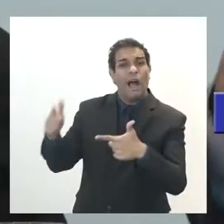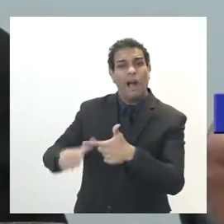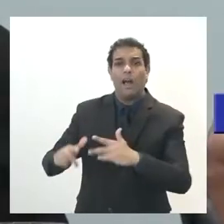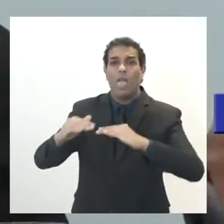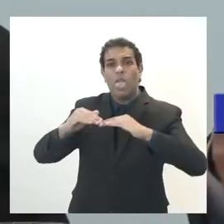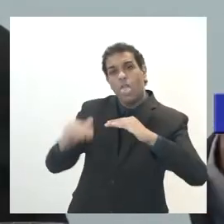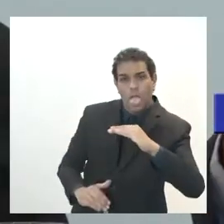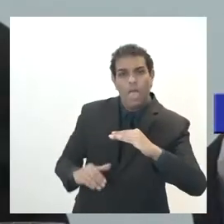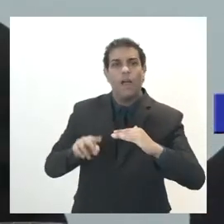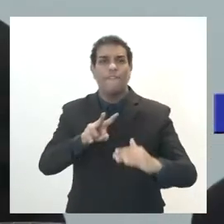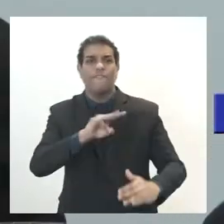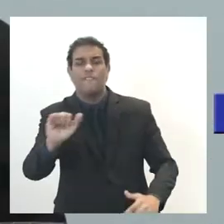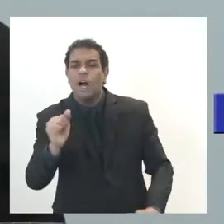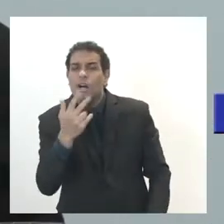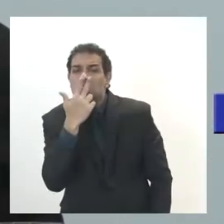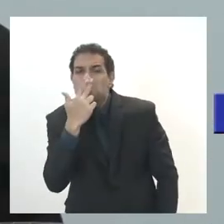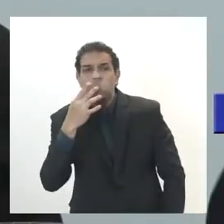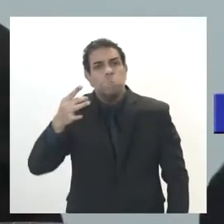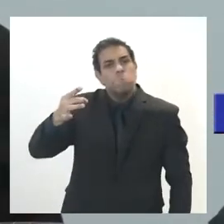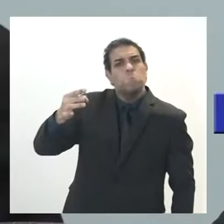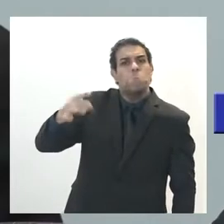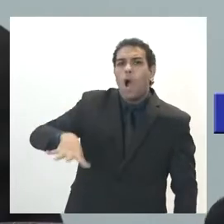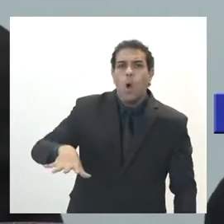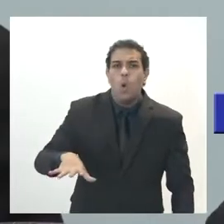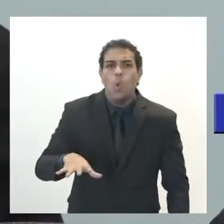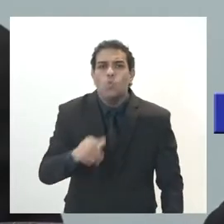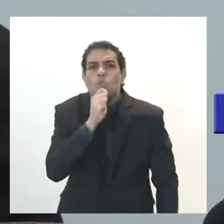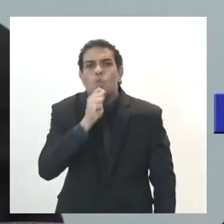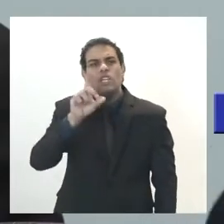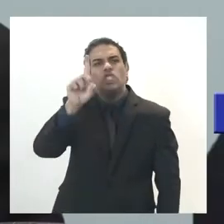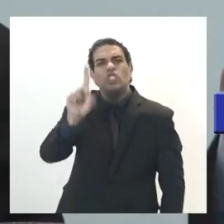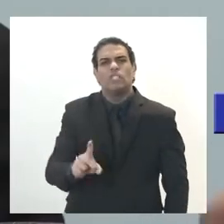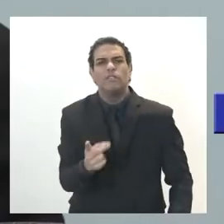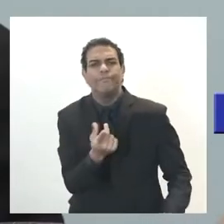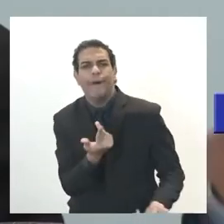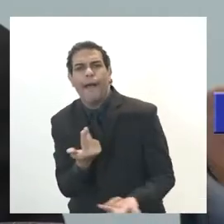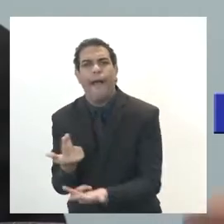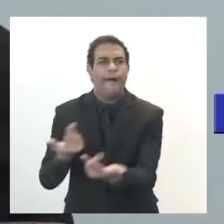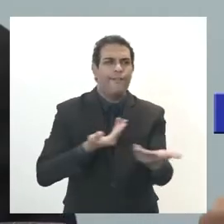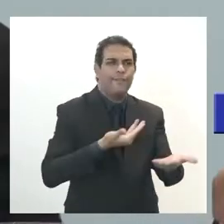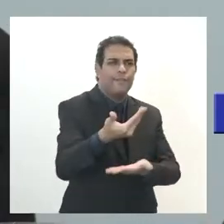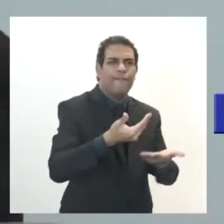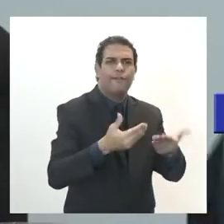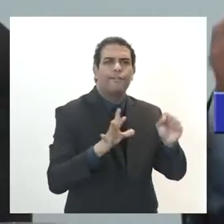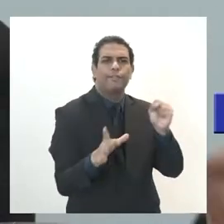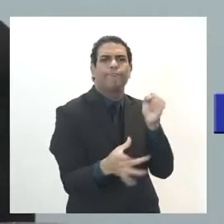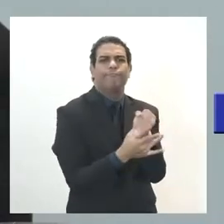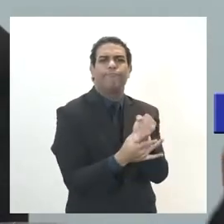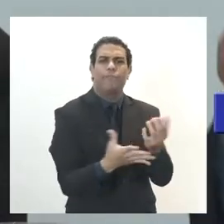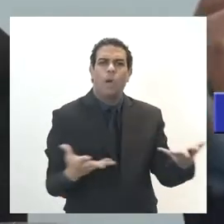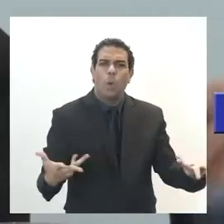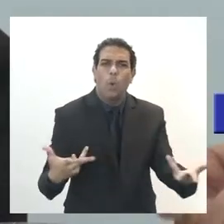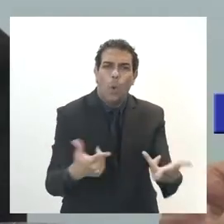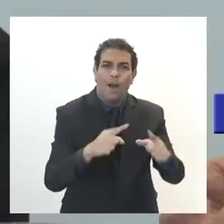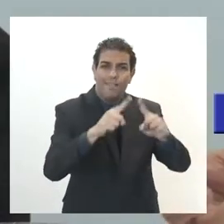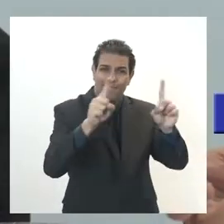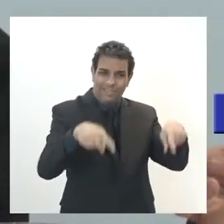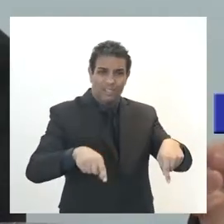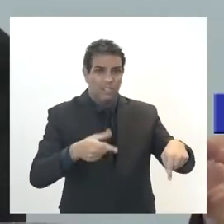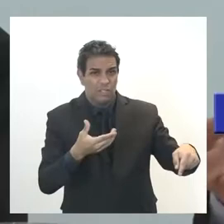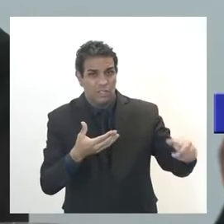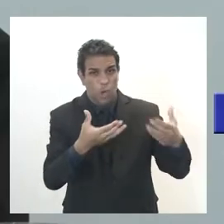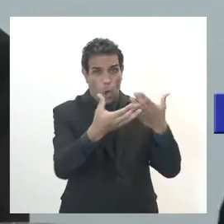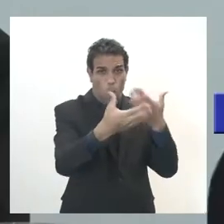polpa pouco é sem Desprovida do direito de ter serviço público prestado por servidores concursados